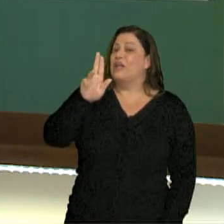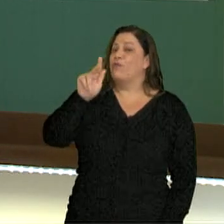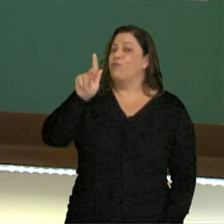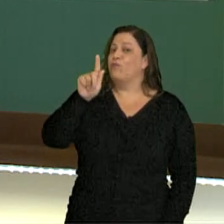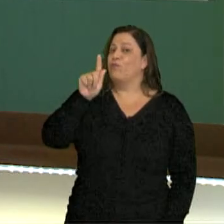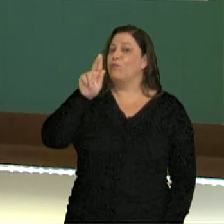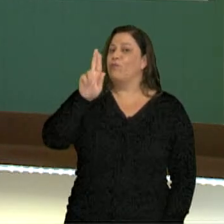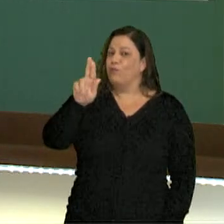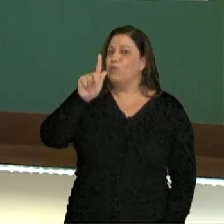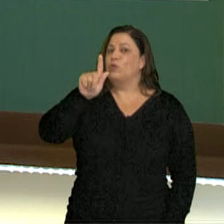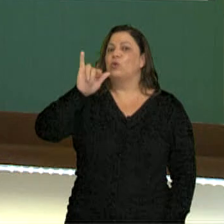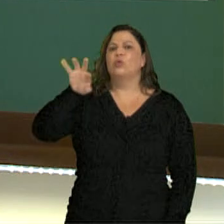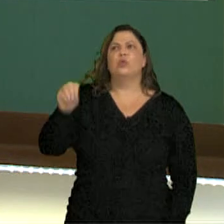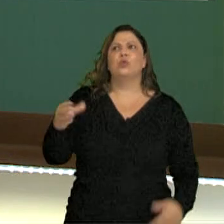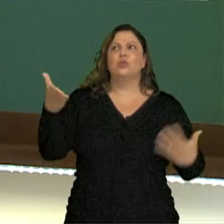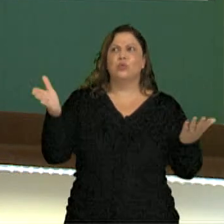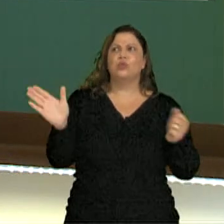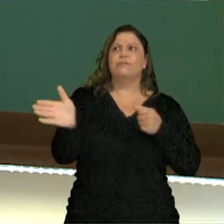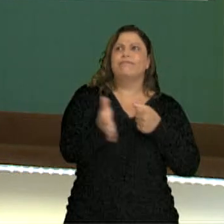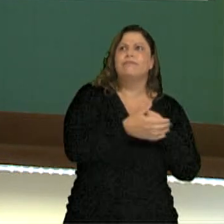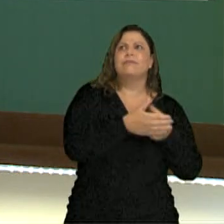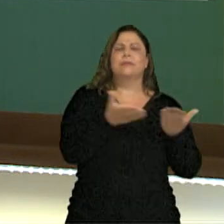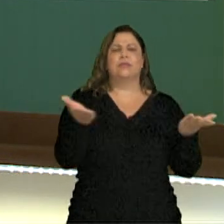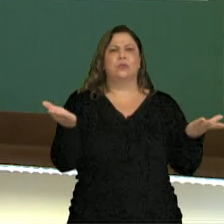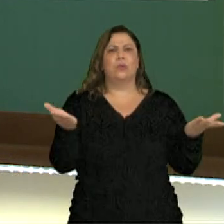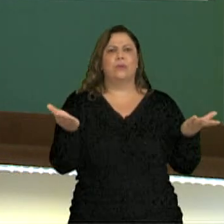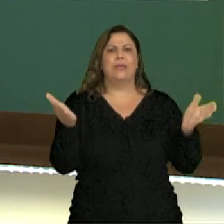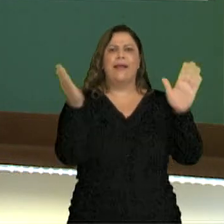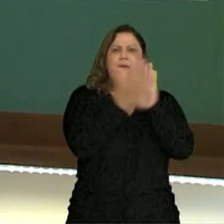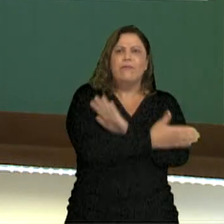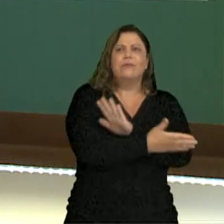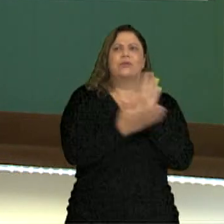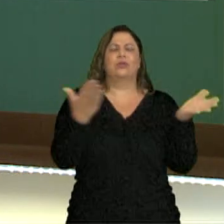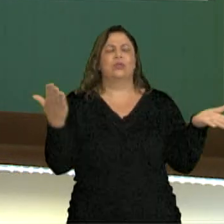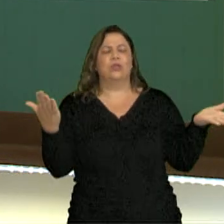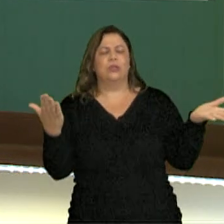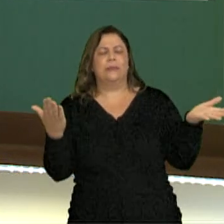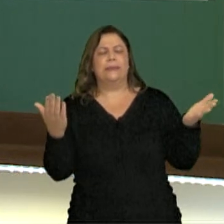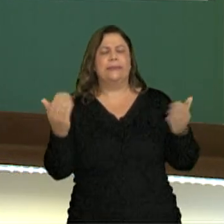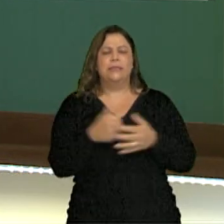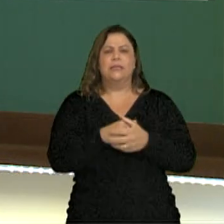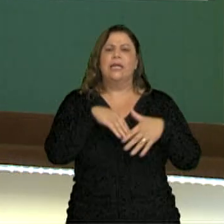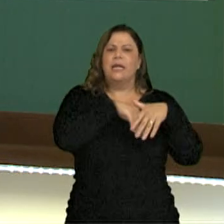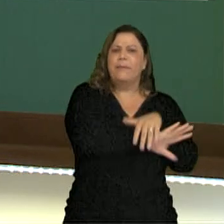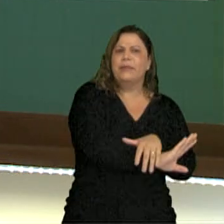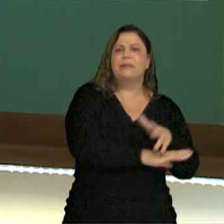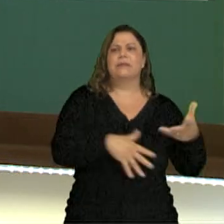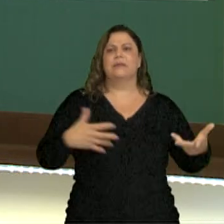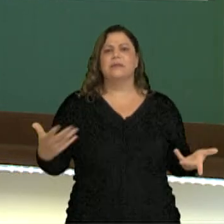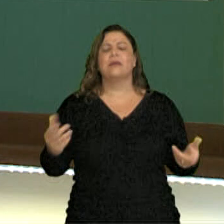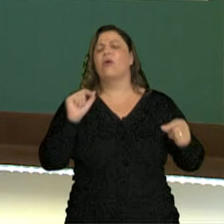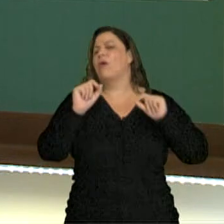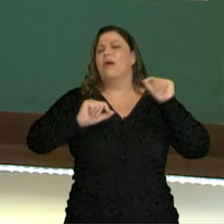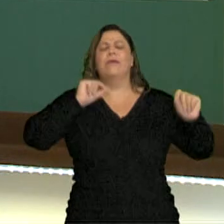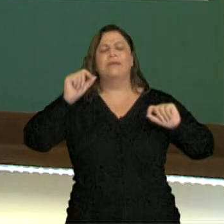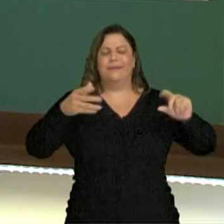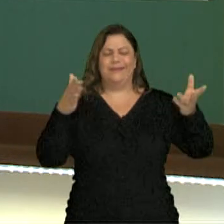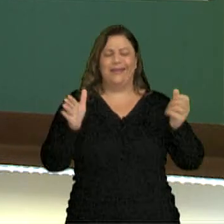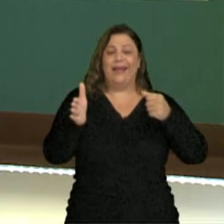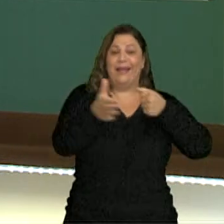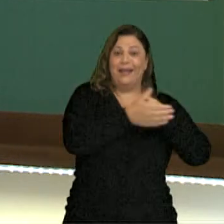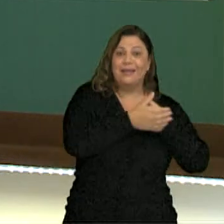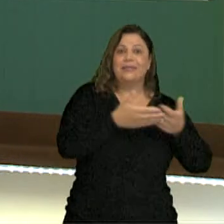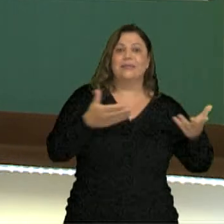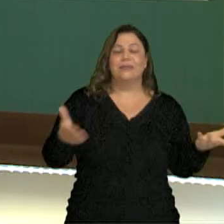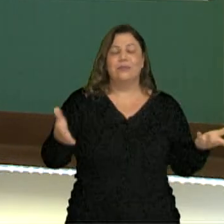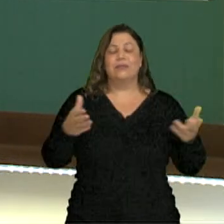refúgio? Estou buscando abrigo em outro lugar. Estou buscando abrigo, então refugiado é quem está buscando abrigo.